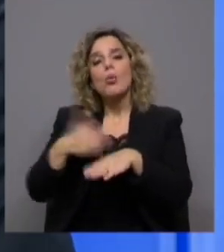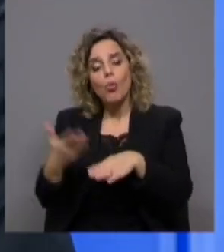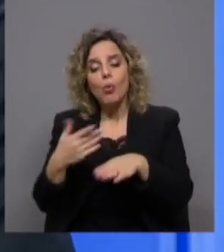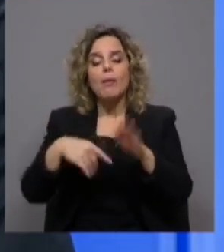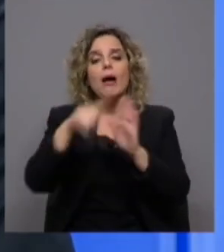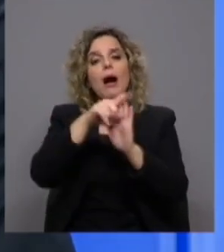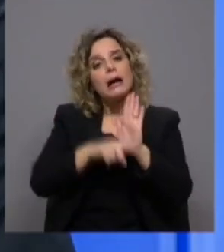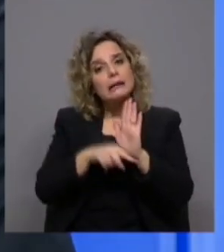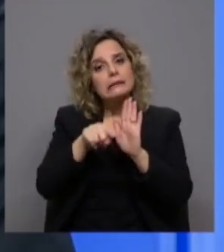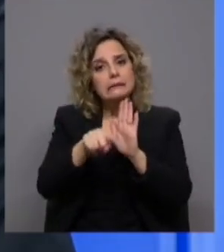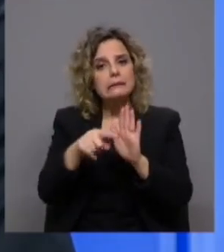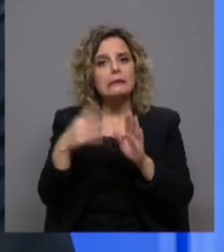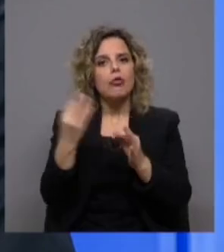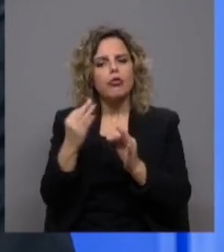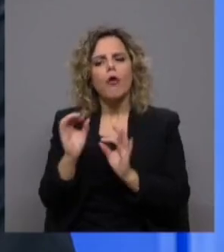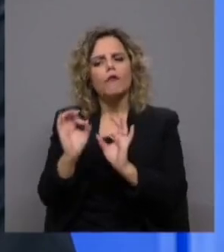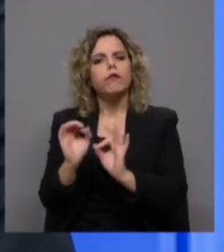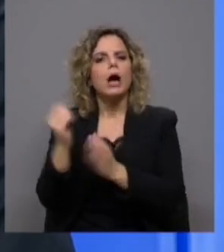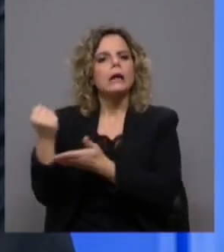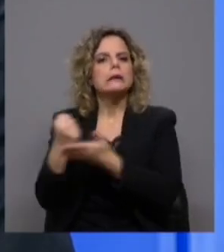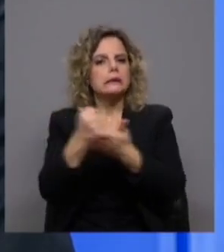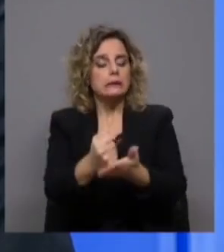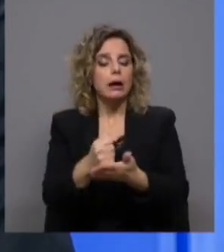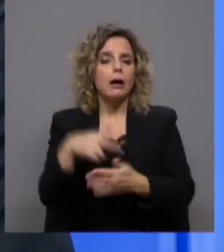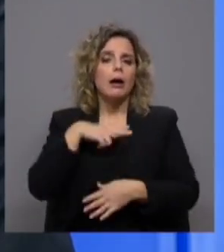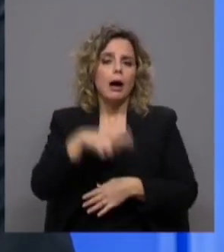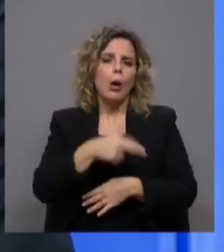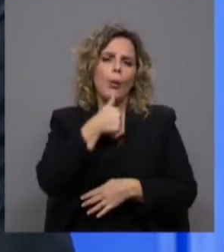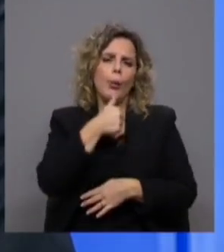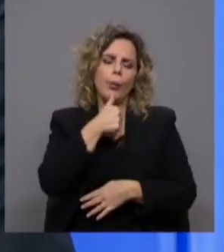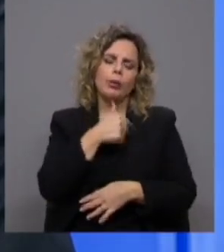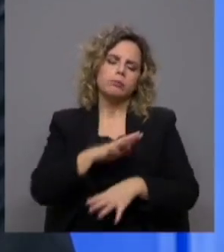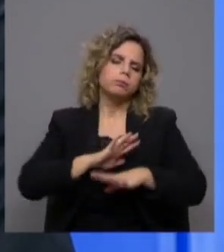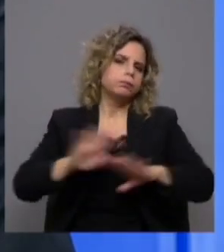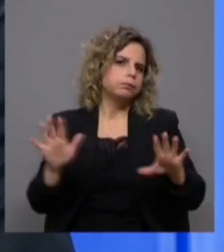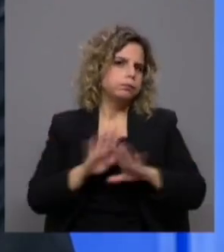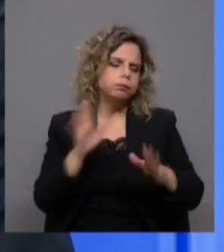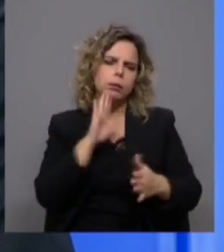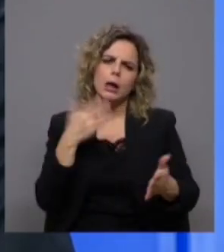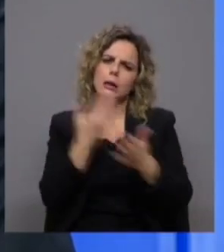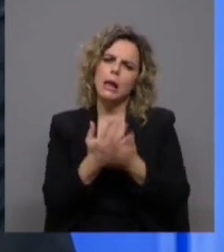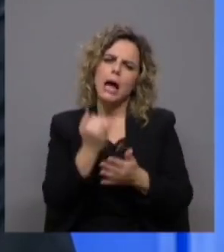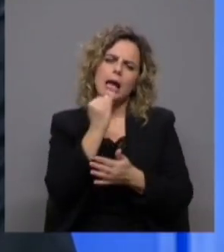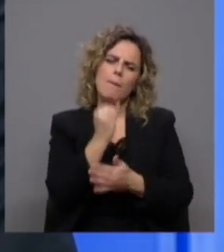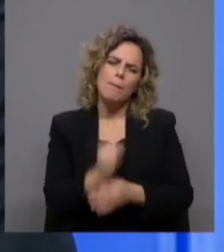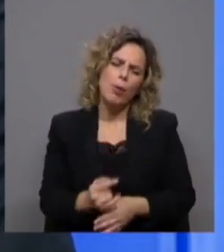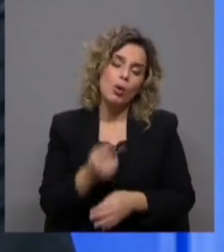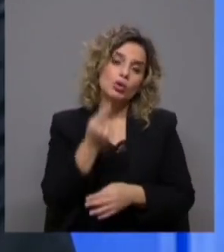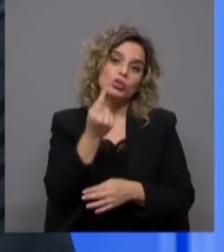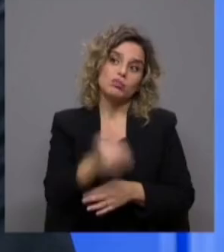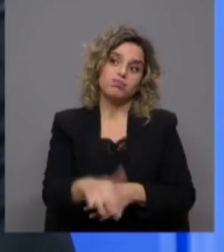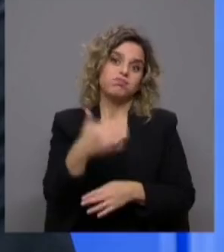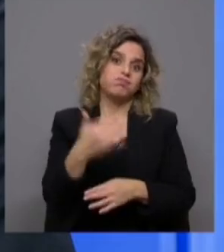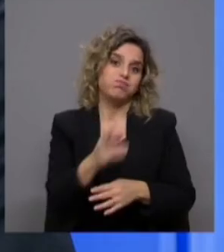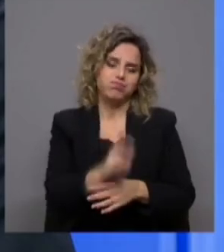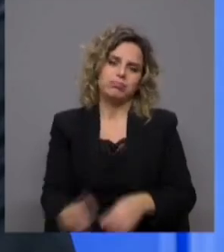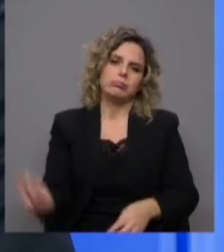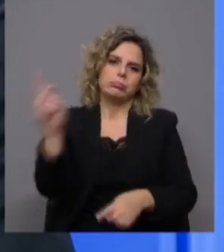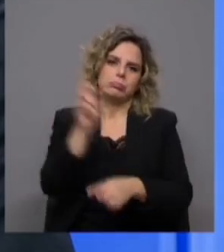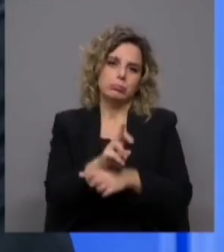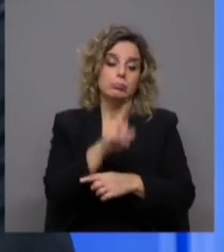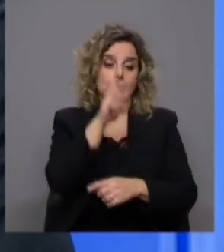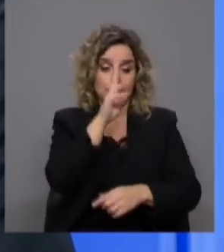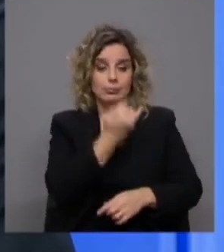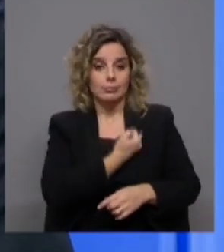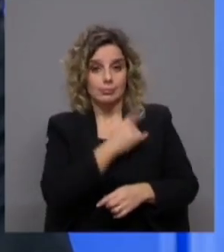requisitos dessa dessa assistência financeira a Portugal teve proceder a um dos mais brutais aumentos de impostos sempre e quem conhece incentivo Liberal